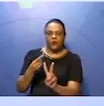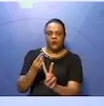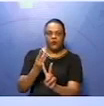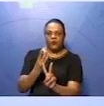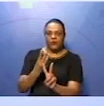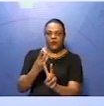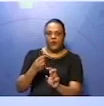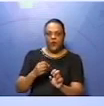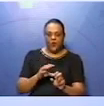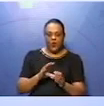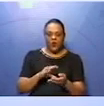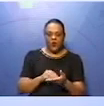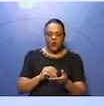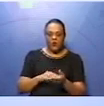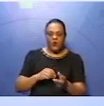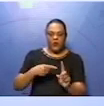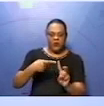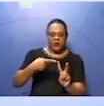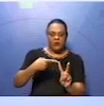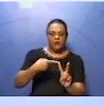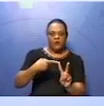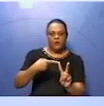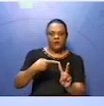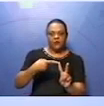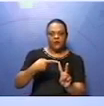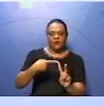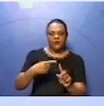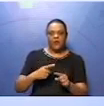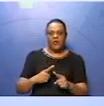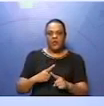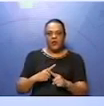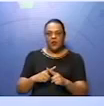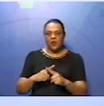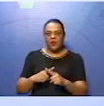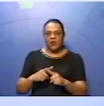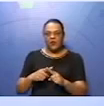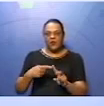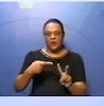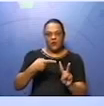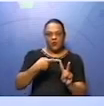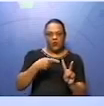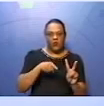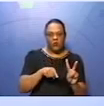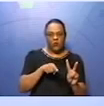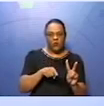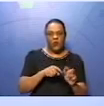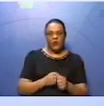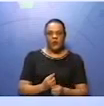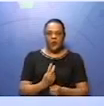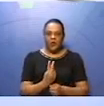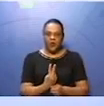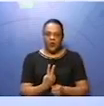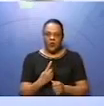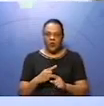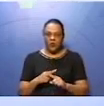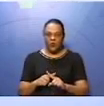copiei a chave da raiz e fiz a continha de vezes com o número dentro. 2 vezes 2.